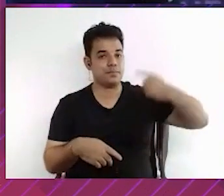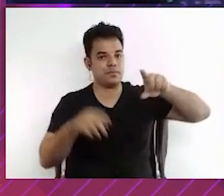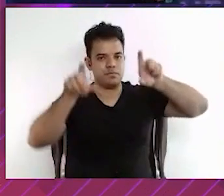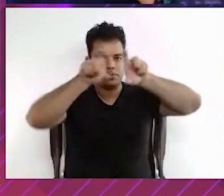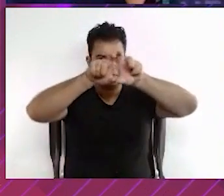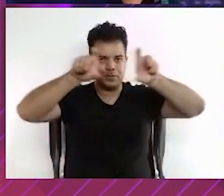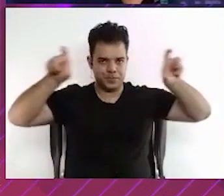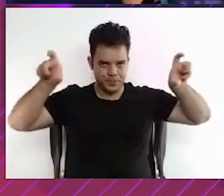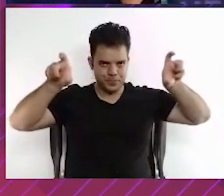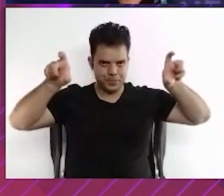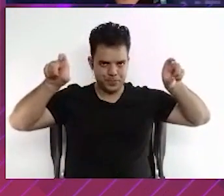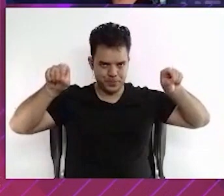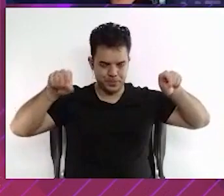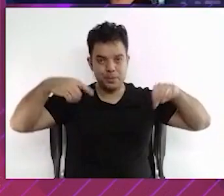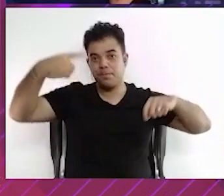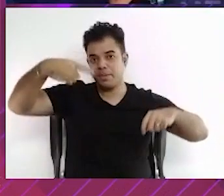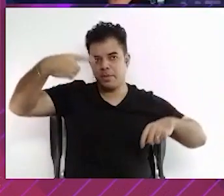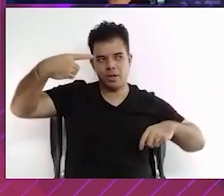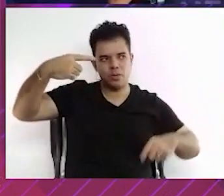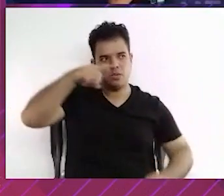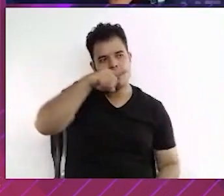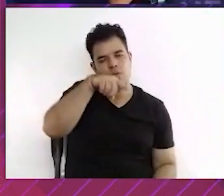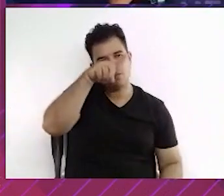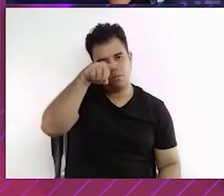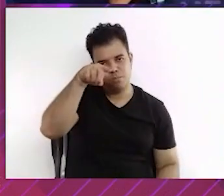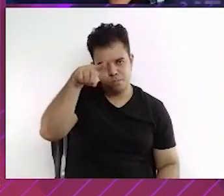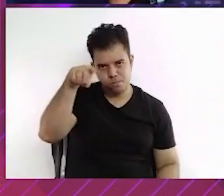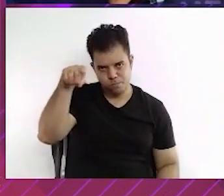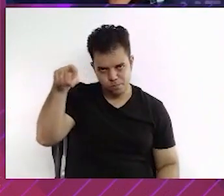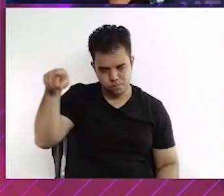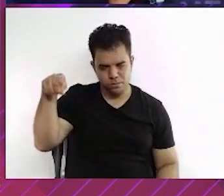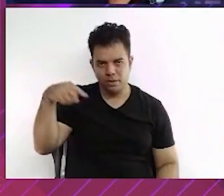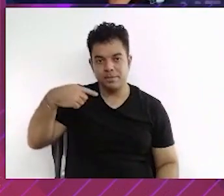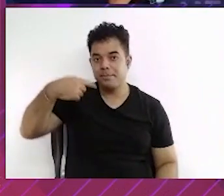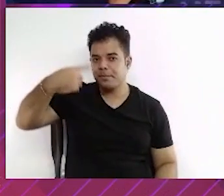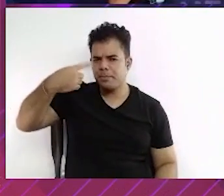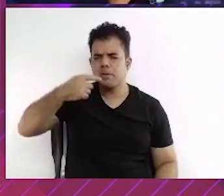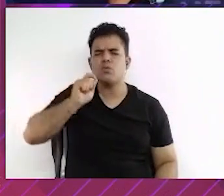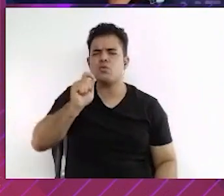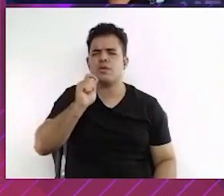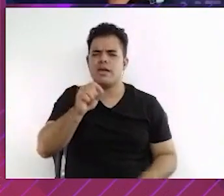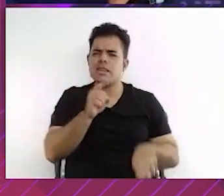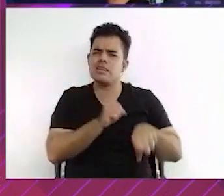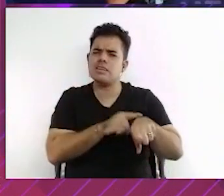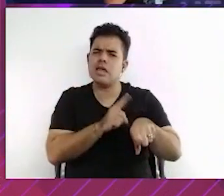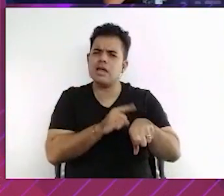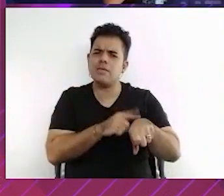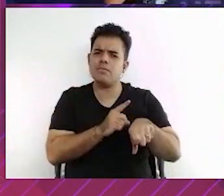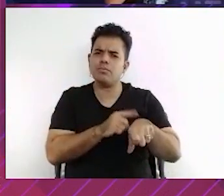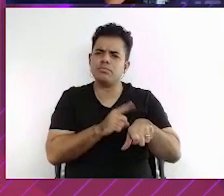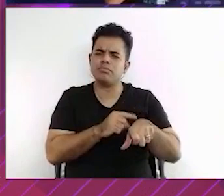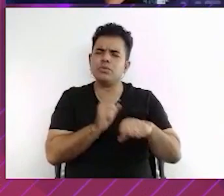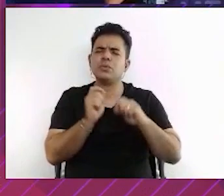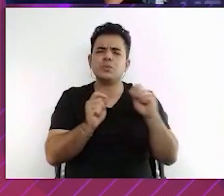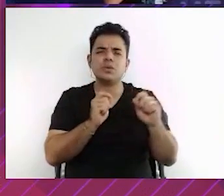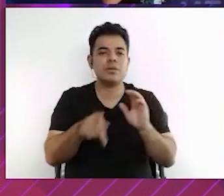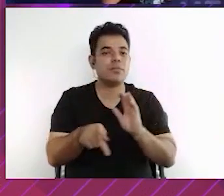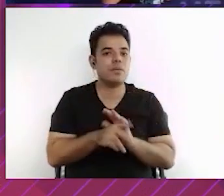primeiro quadrinho ali em cima. A série temporal, na verdade, é uma sequência de